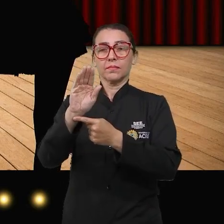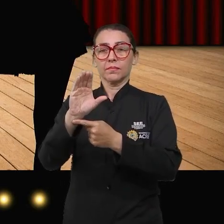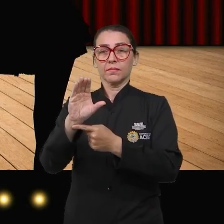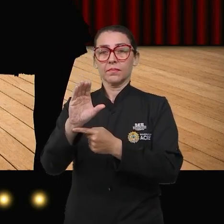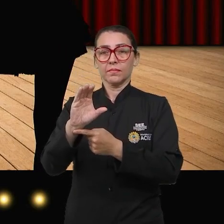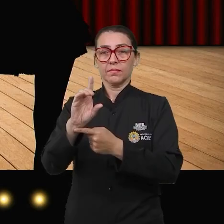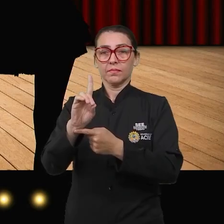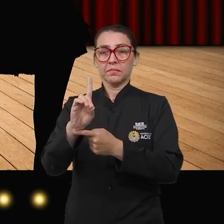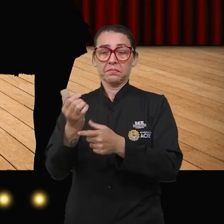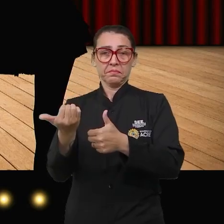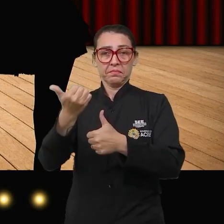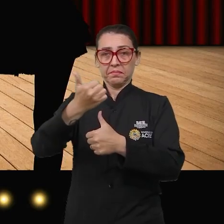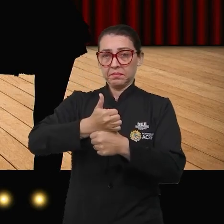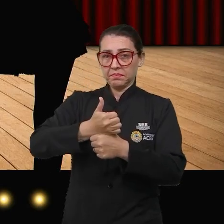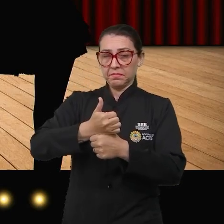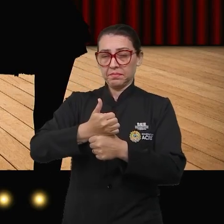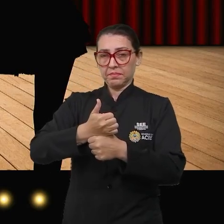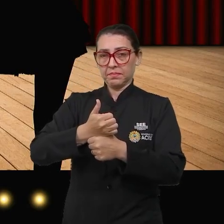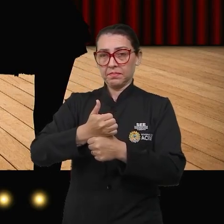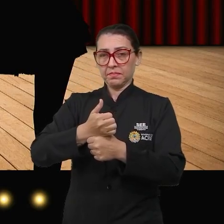vêm dizendo substituir,